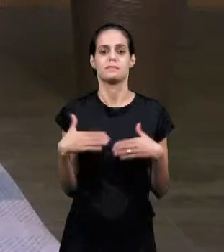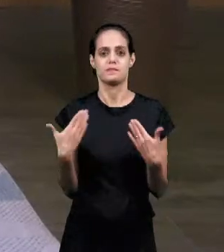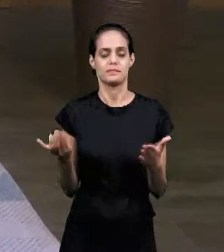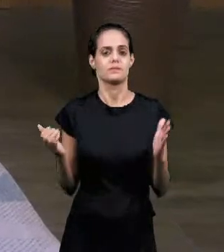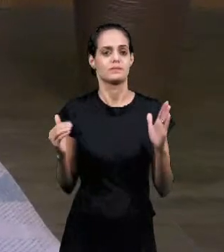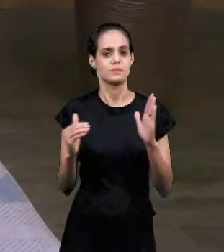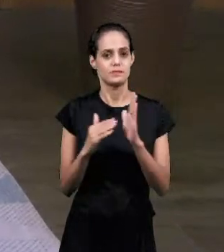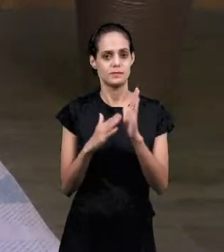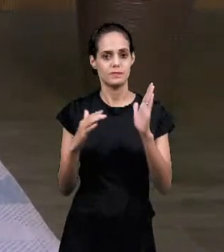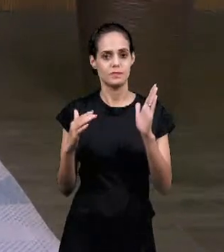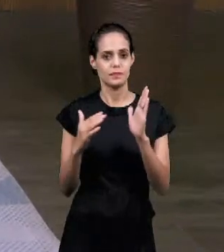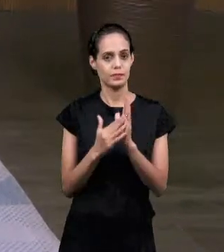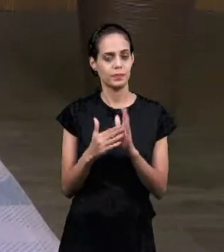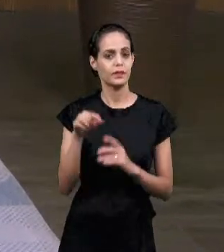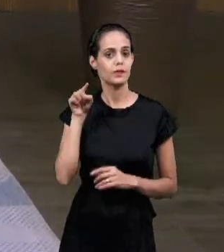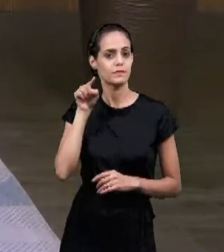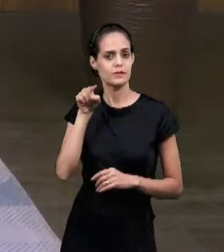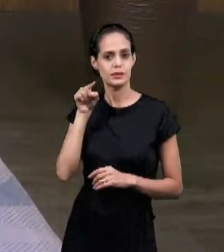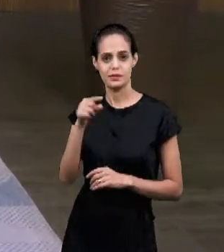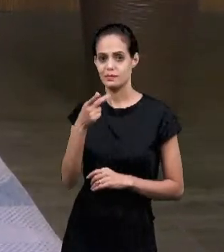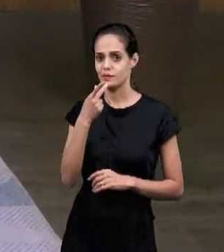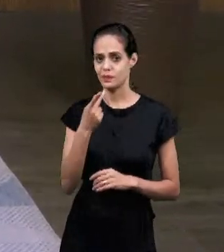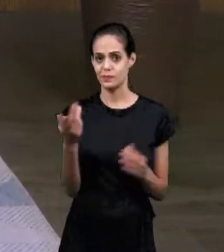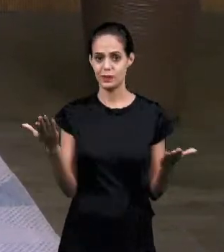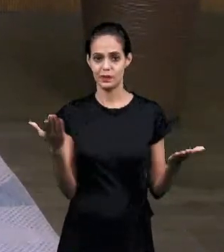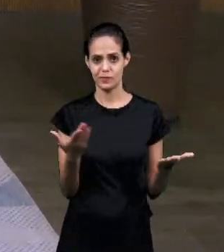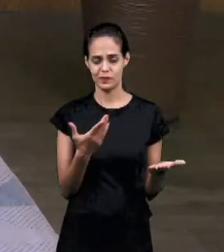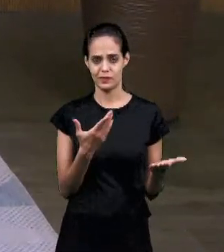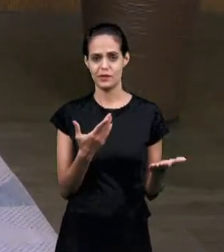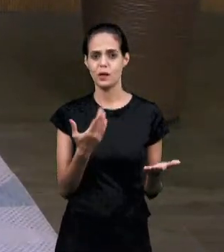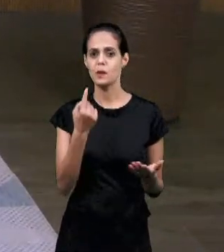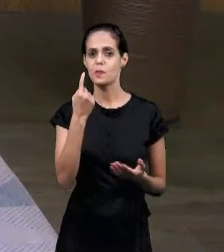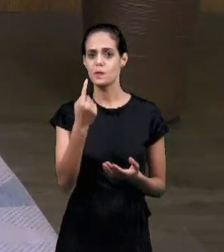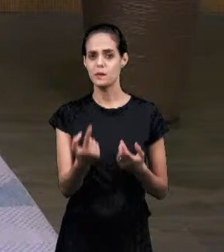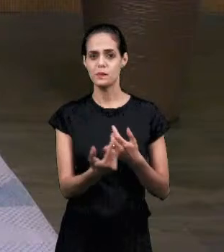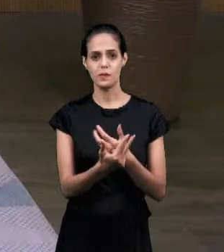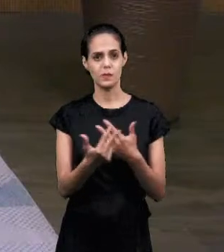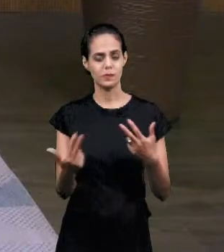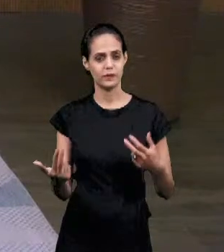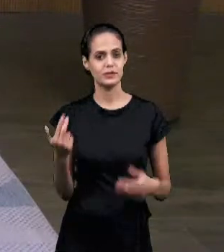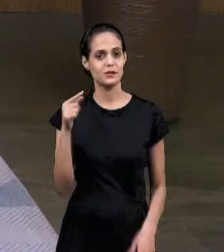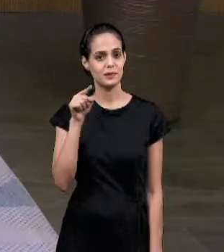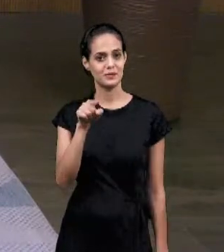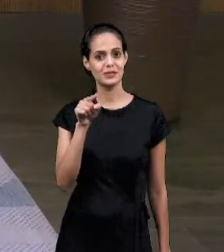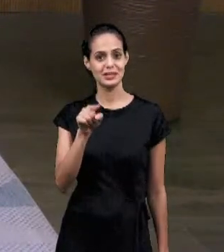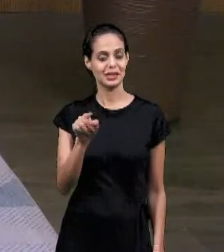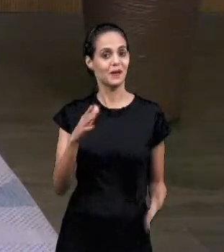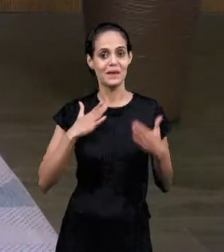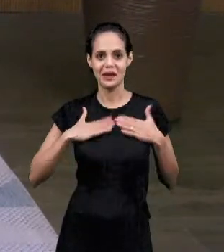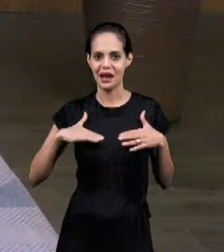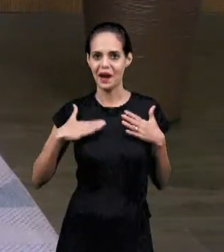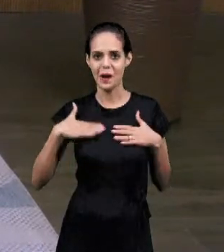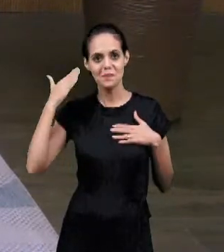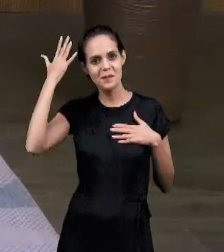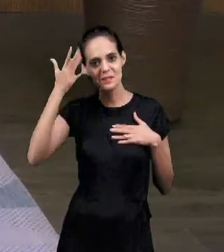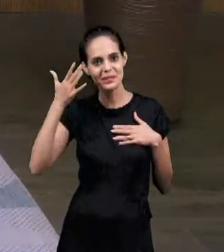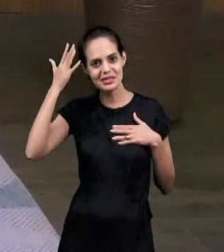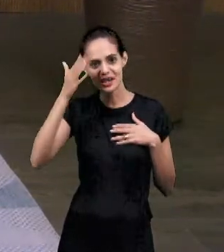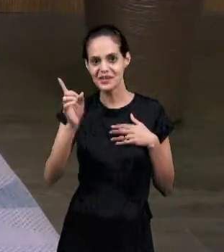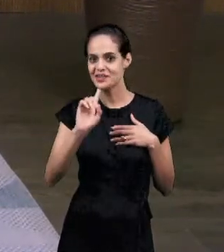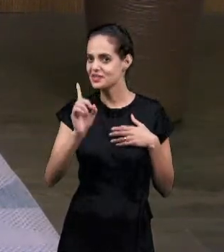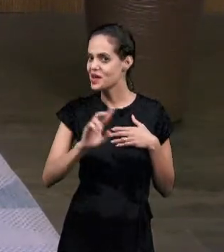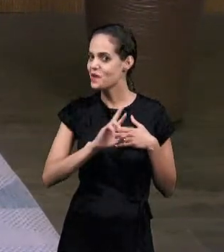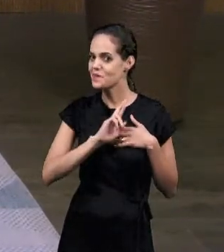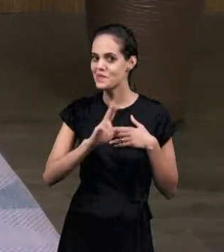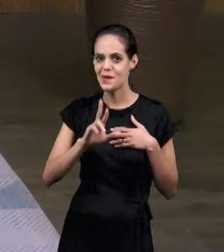nesse louvor que você acabou de colocar... Aliás, eu quero dizer uma coisa para você. Isso aqui não foi uma mensagem ainda, não, tá? Não, isso tem nada aqui... a ver. Nem é o assunto da mensagem. Isso